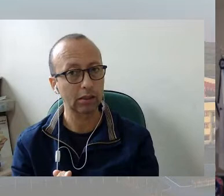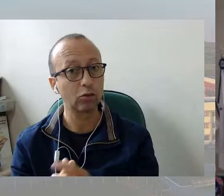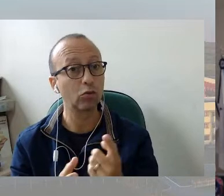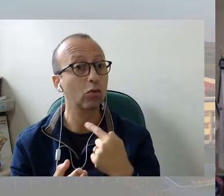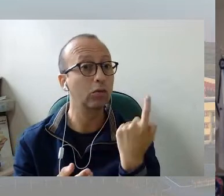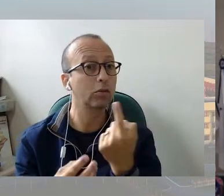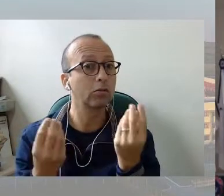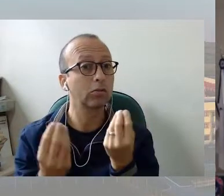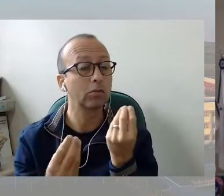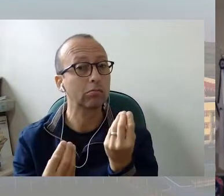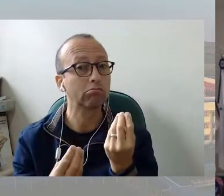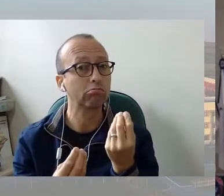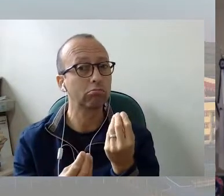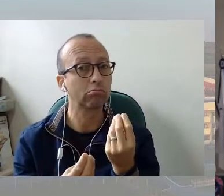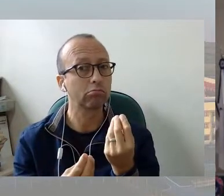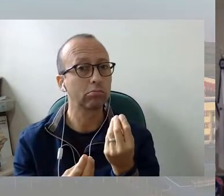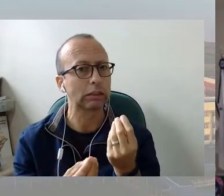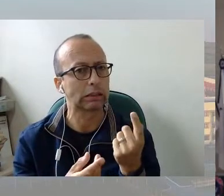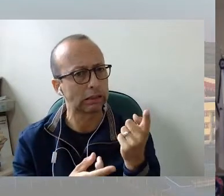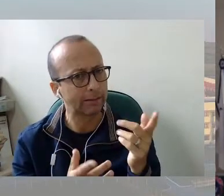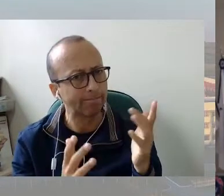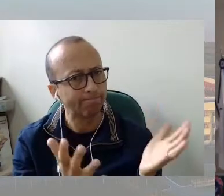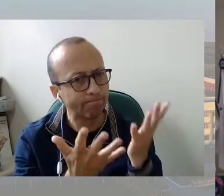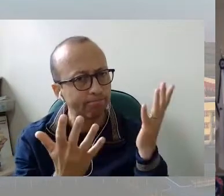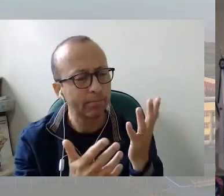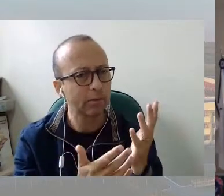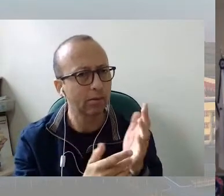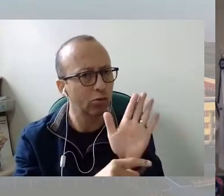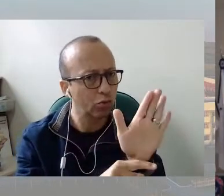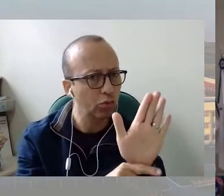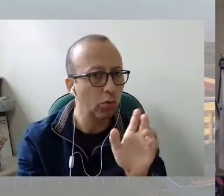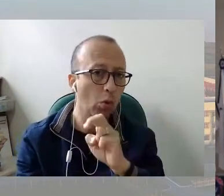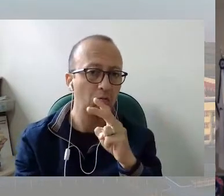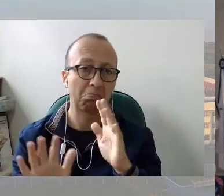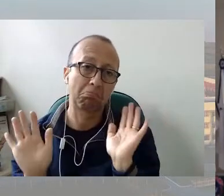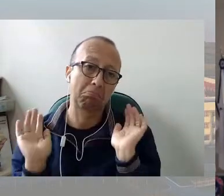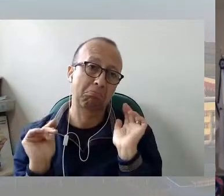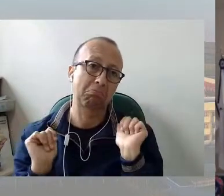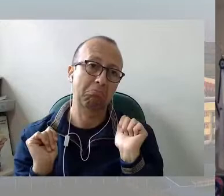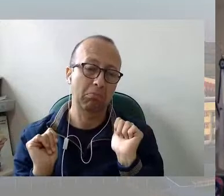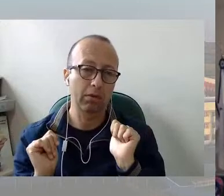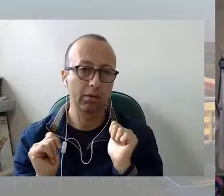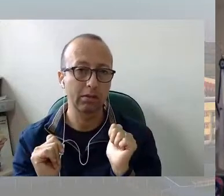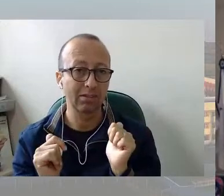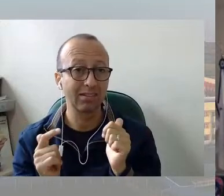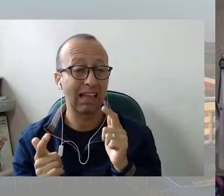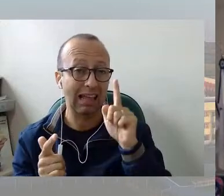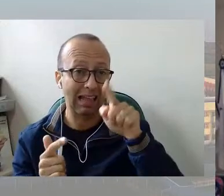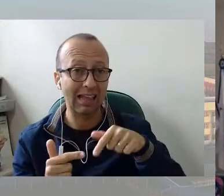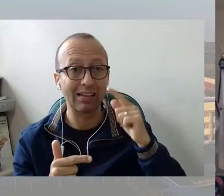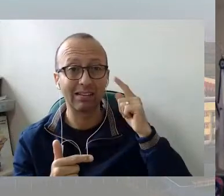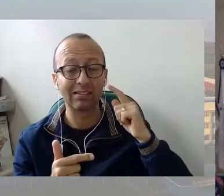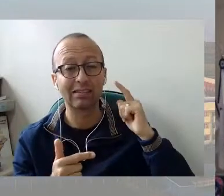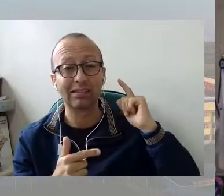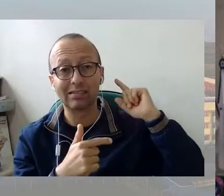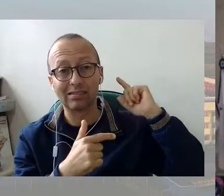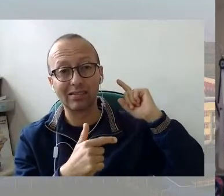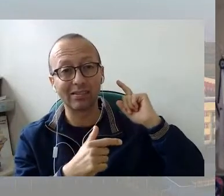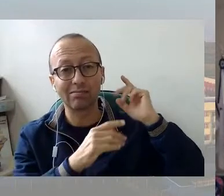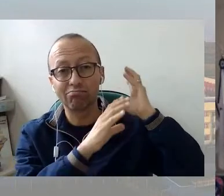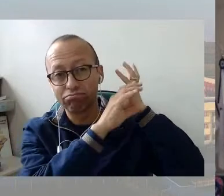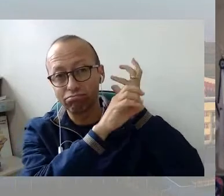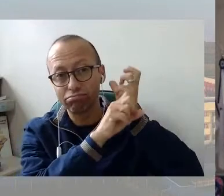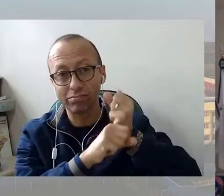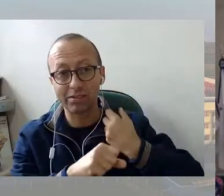nós temos, das concepções de mundo que cada um de nós carregamos, daquilo que aprendemos ao longo da vida. Então, eu sempre vou defender